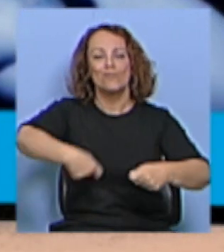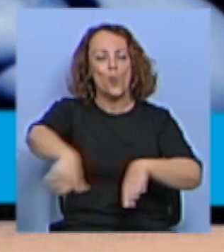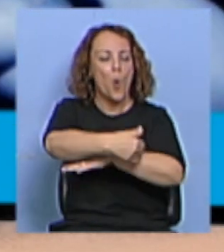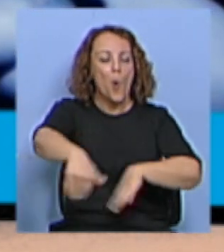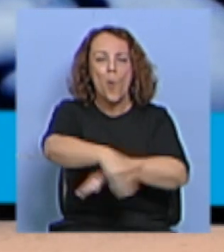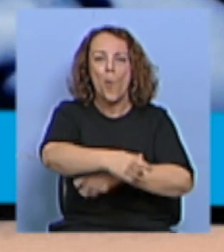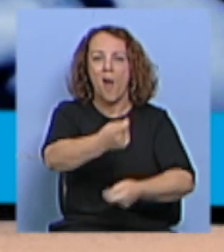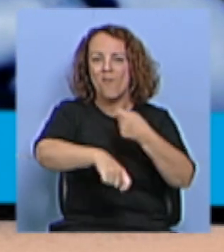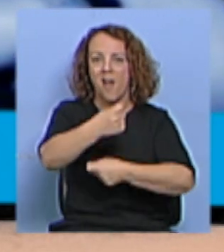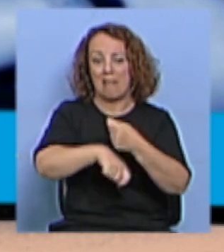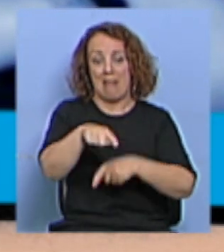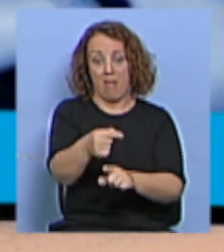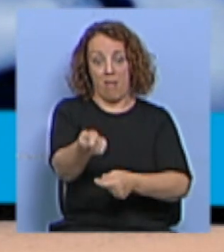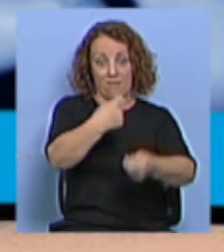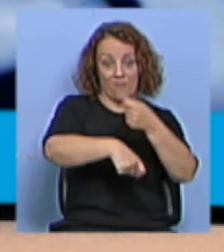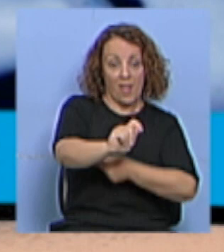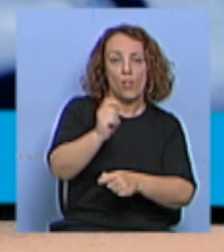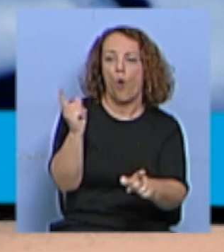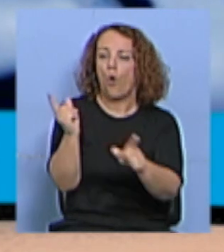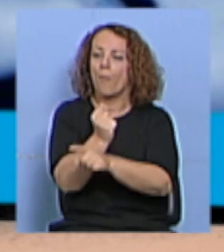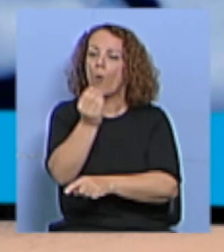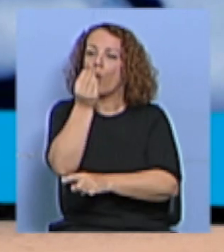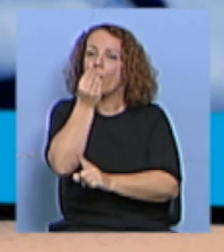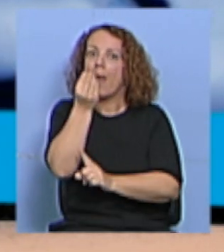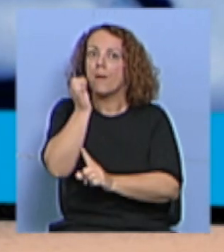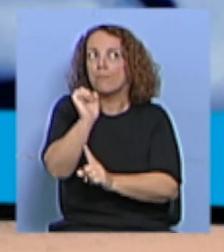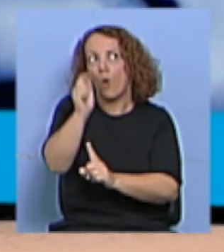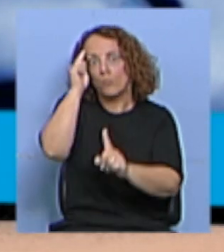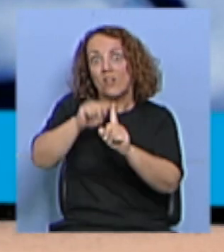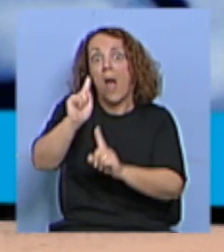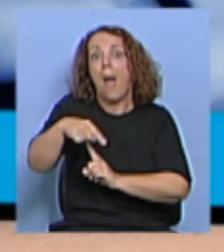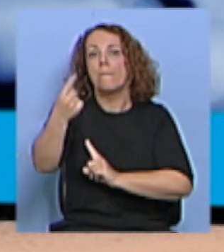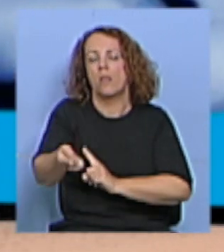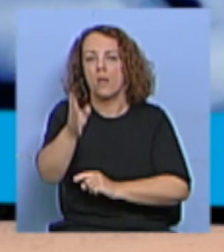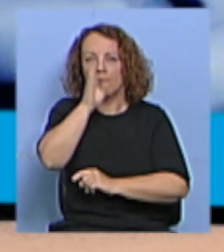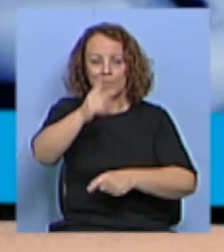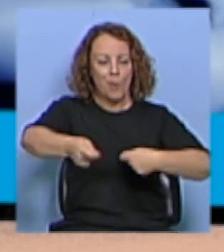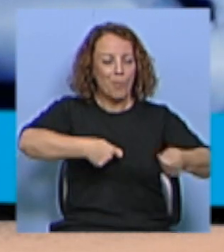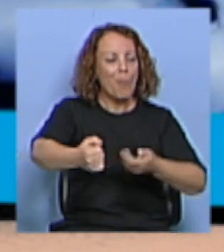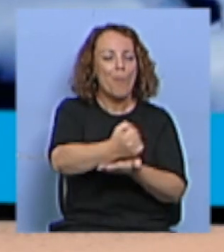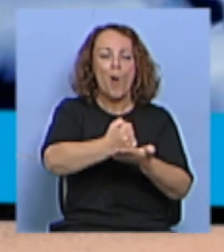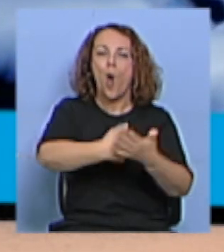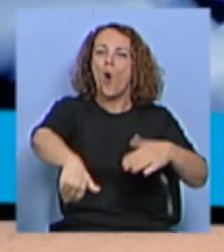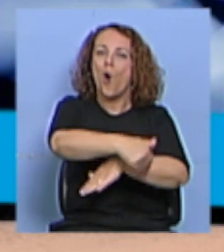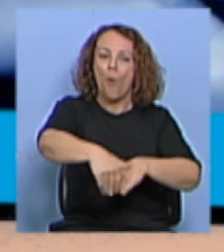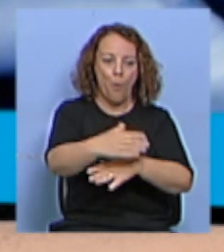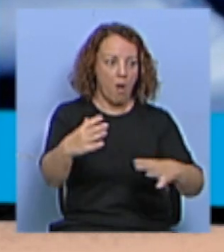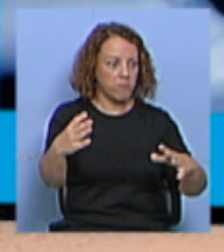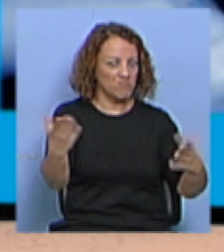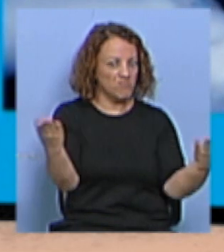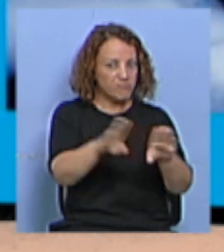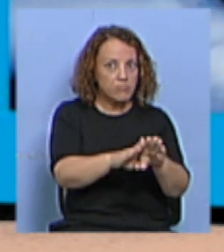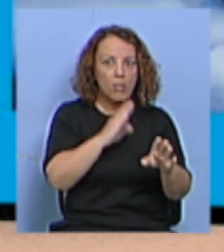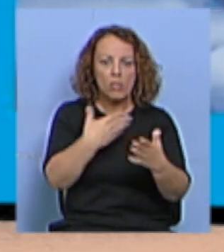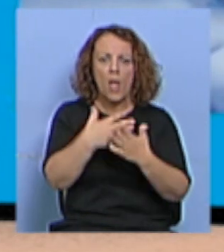que ganham para comprar o alimento para o dia seguinte, um fecho dos mercados informais tem um impacto imediato nas famílias e